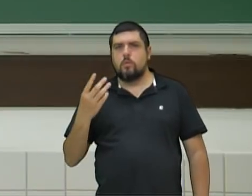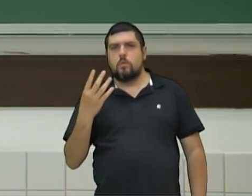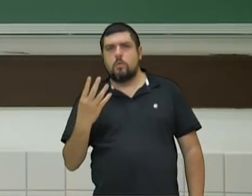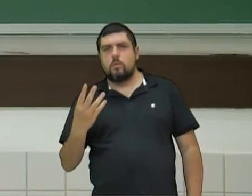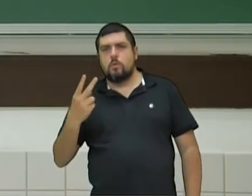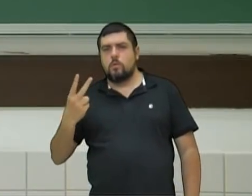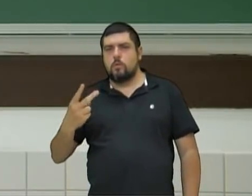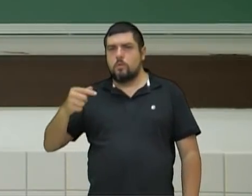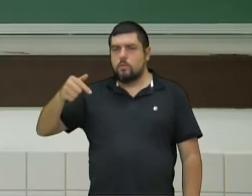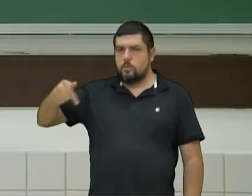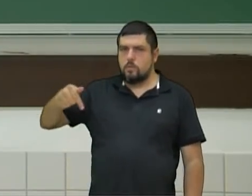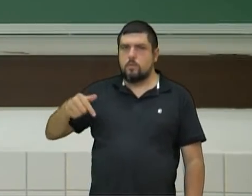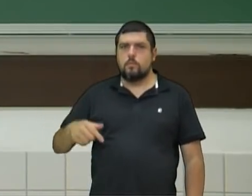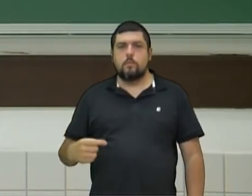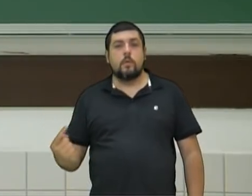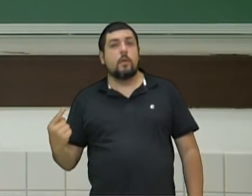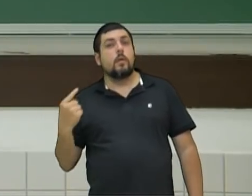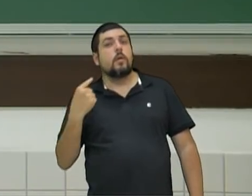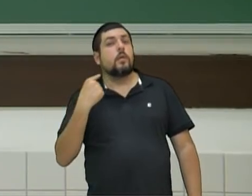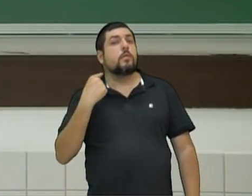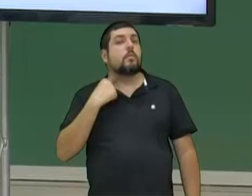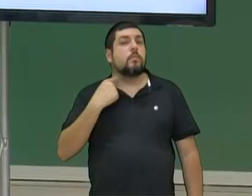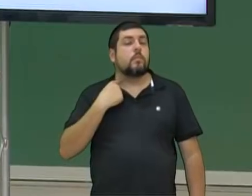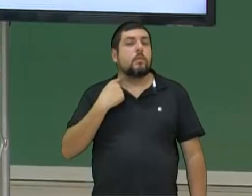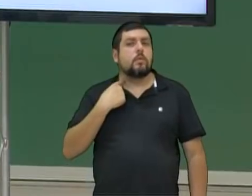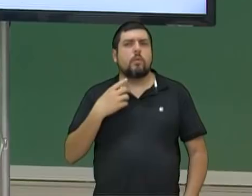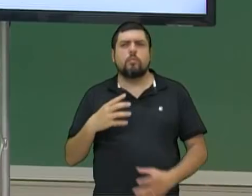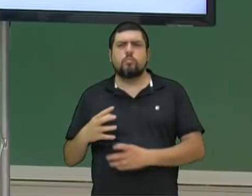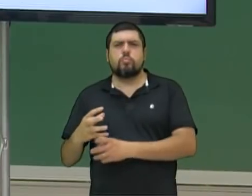102.427. E em maio, fechou ali com